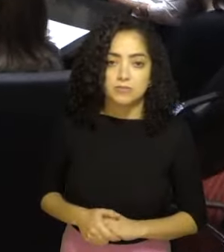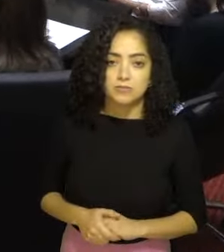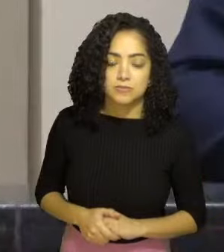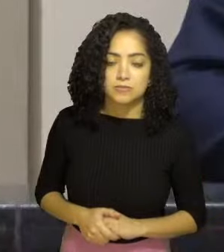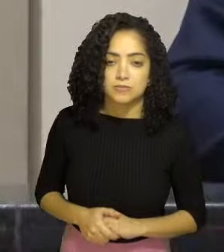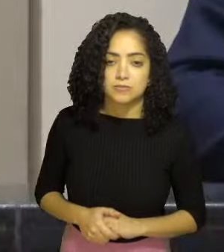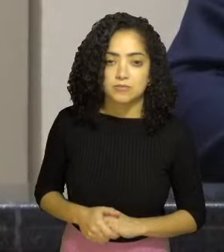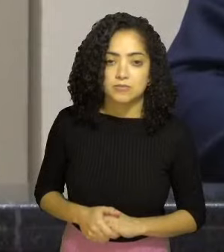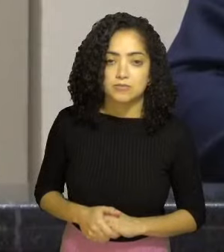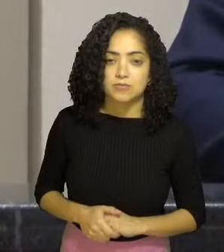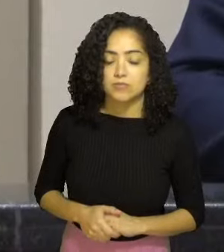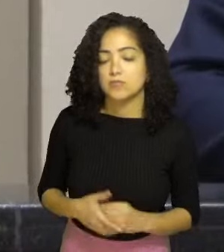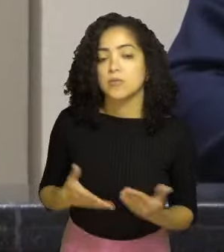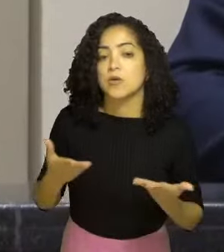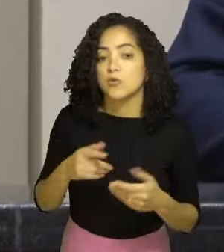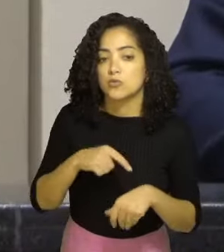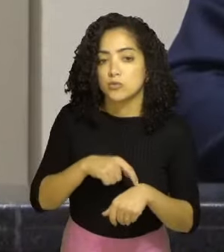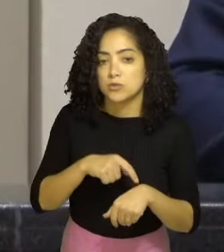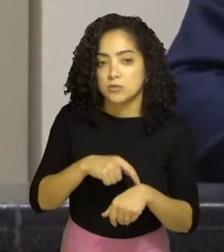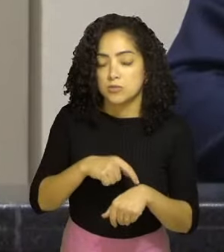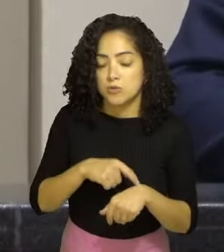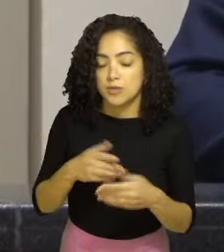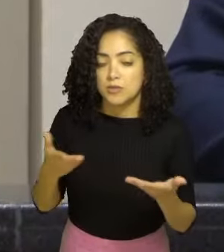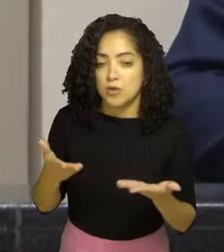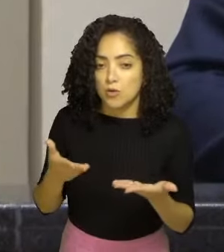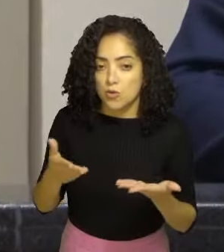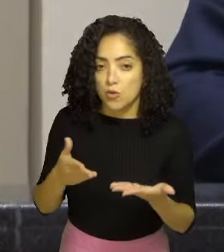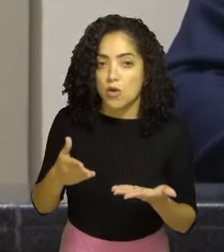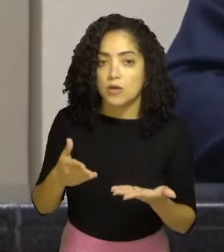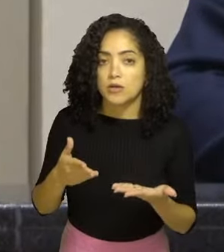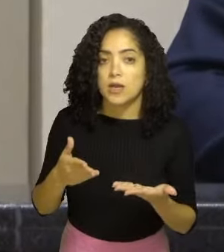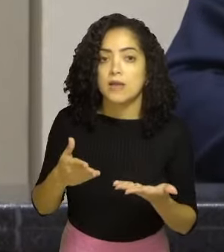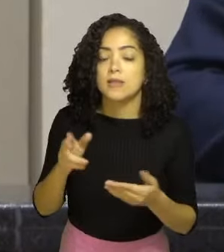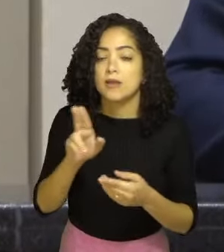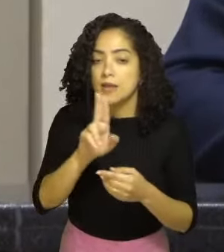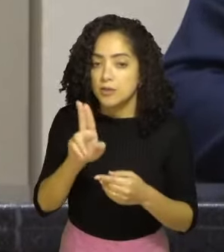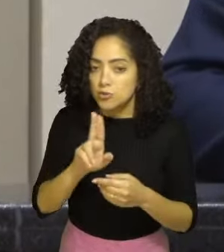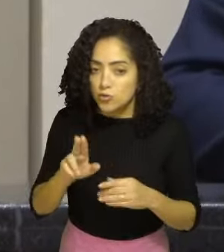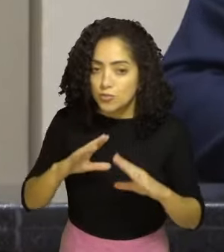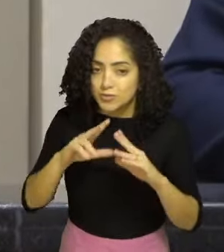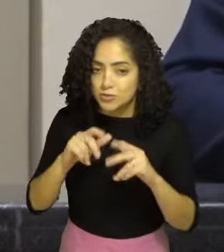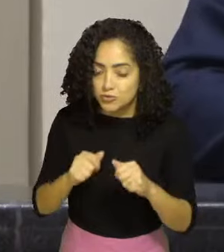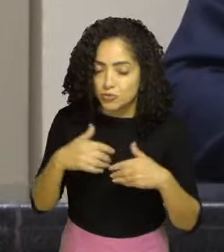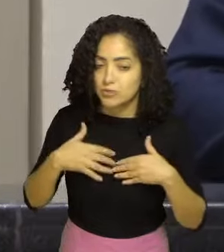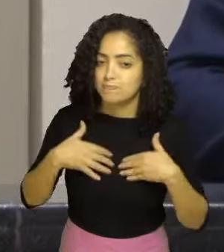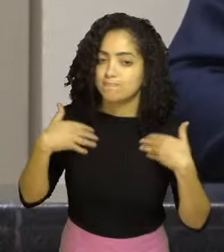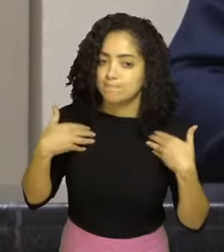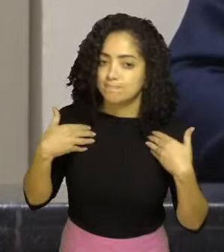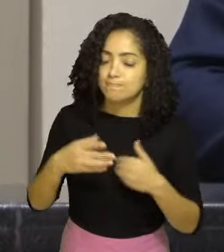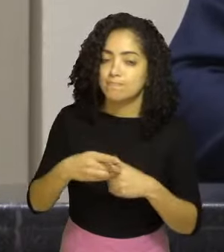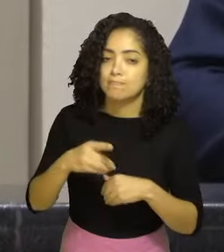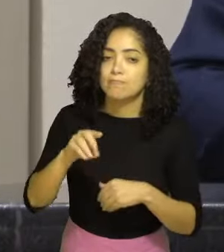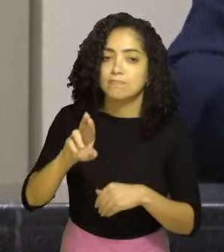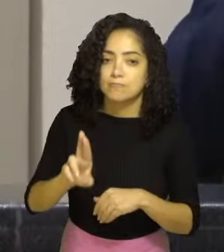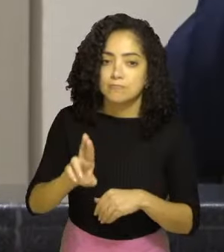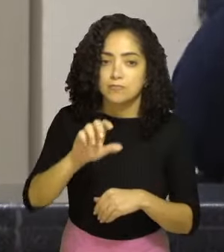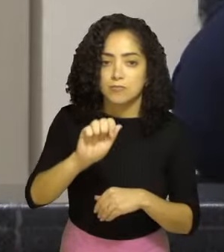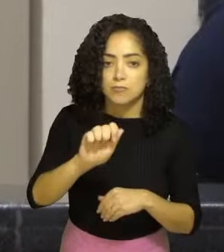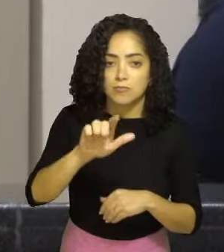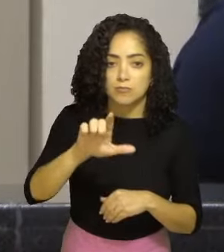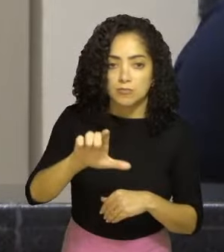Eu convido nesse momento para fazer uso da palavra em nome das homenageadas da noite, a doutora